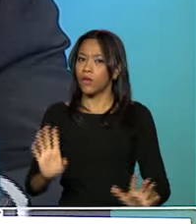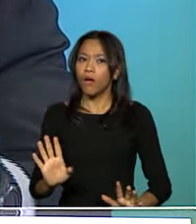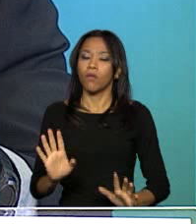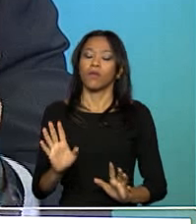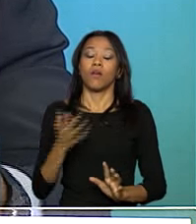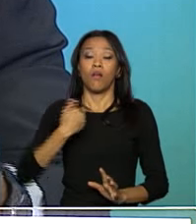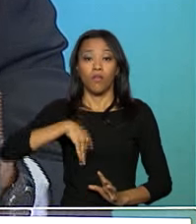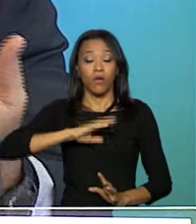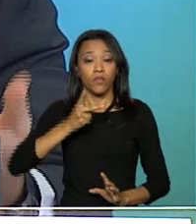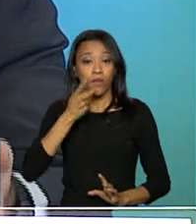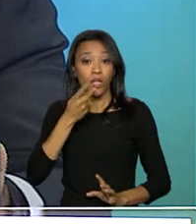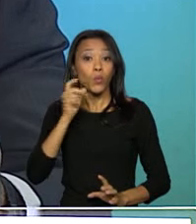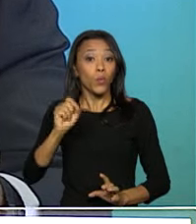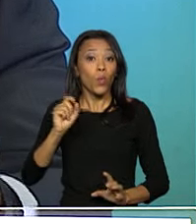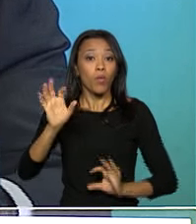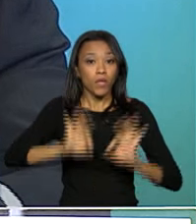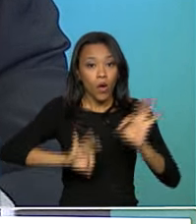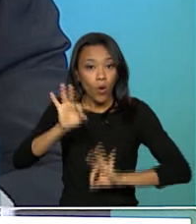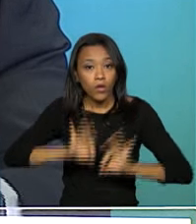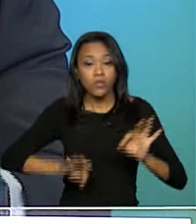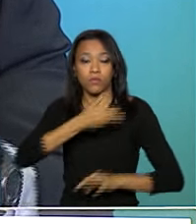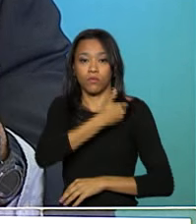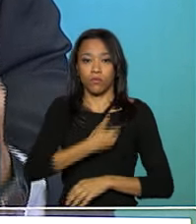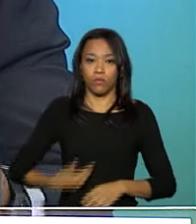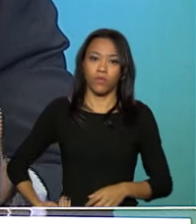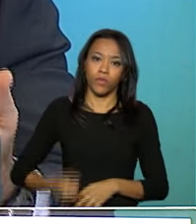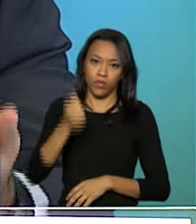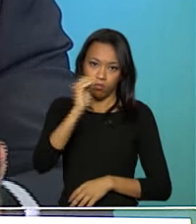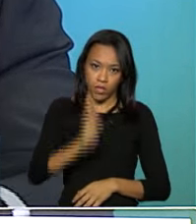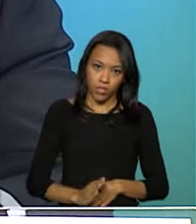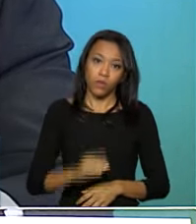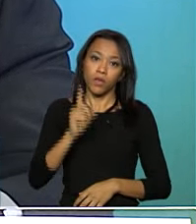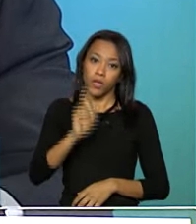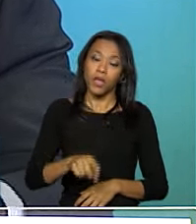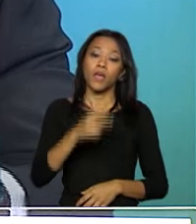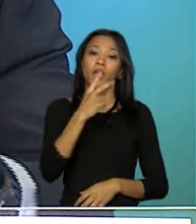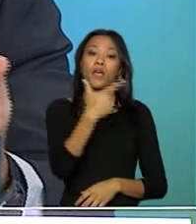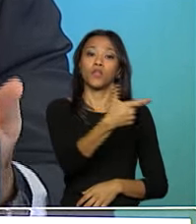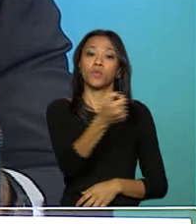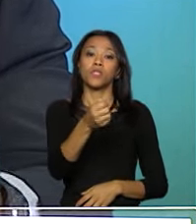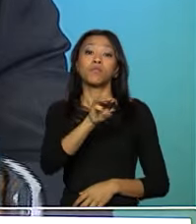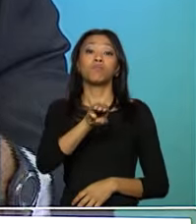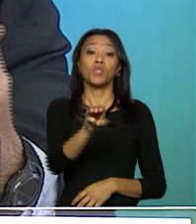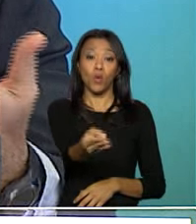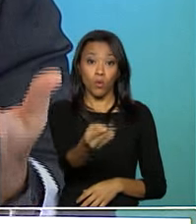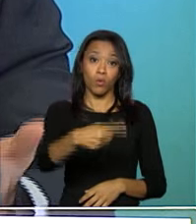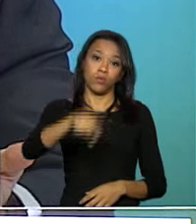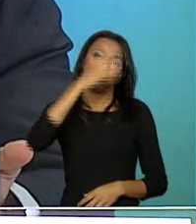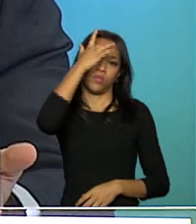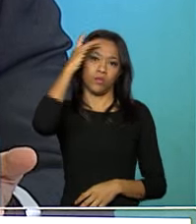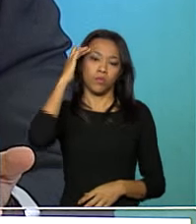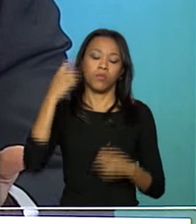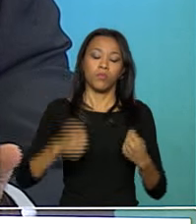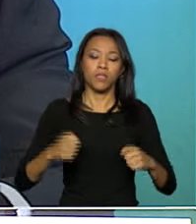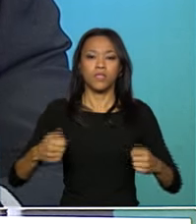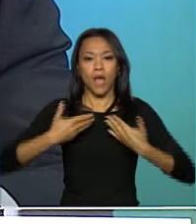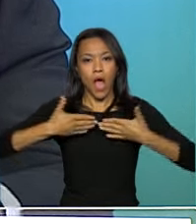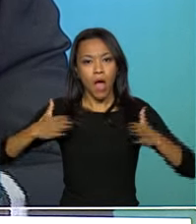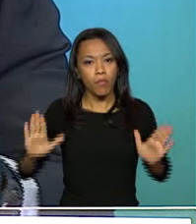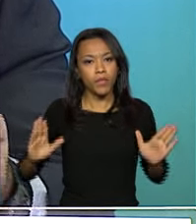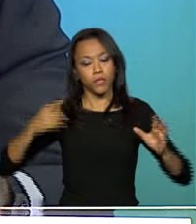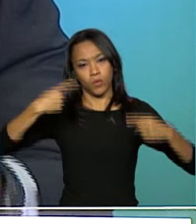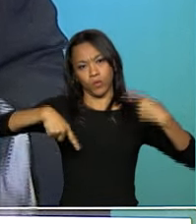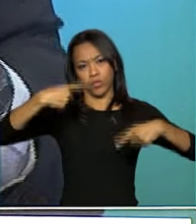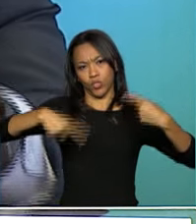falando do funcionamento do estado brasileiro que atende 200 milhões de pessoas Então essa é uma iniciativa que precisa de uma discussão mais aberta